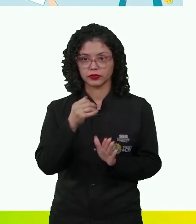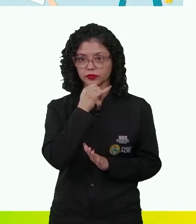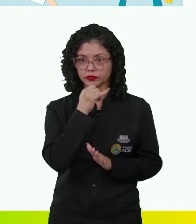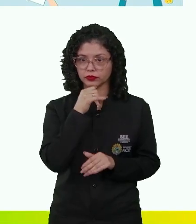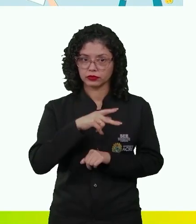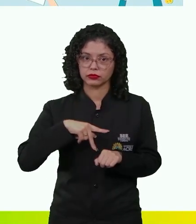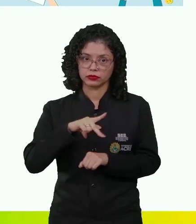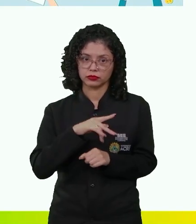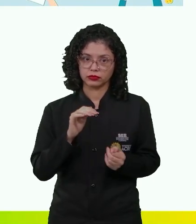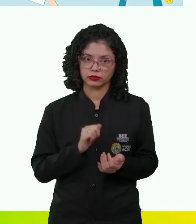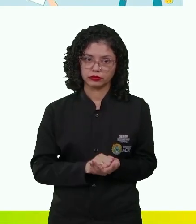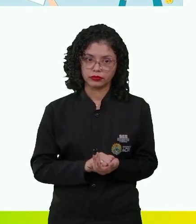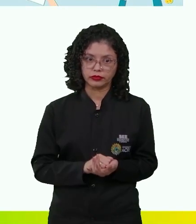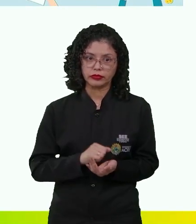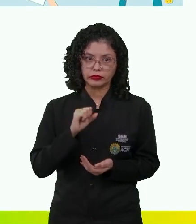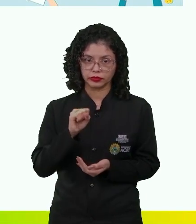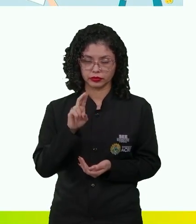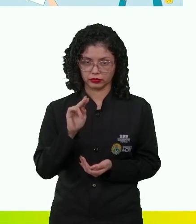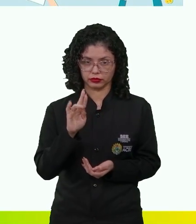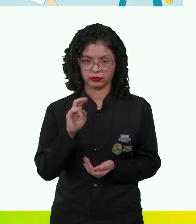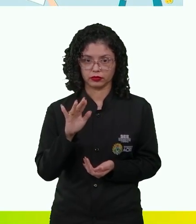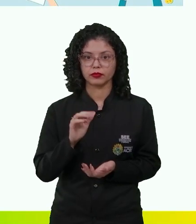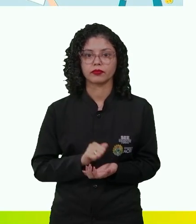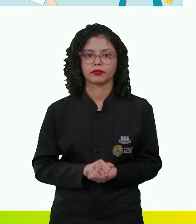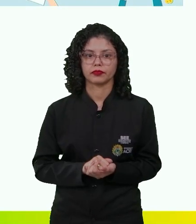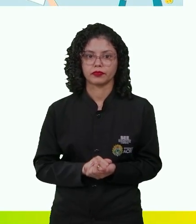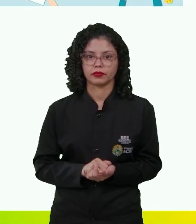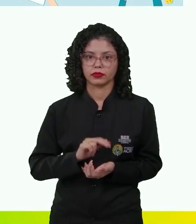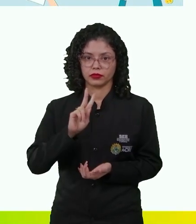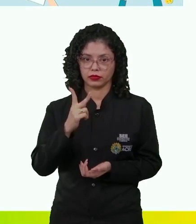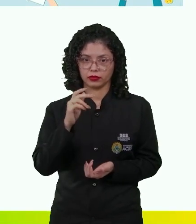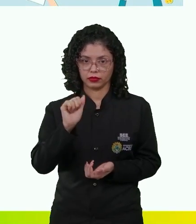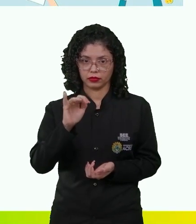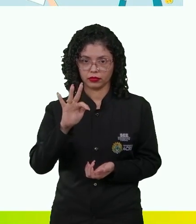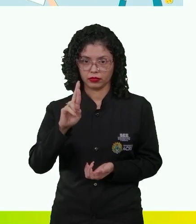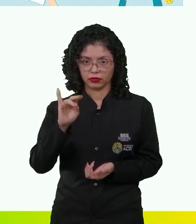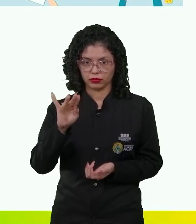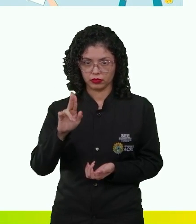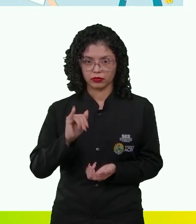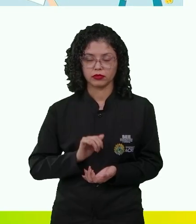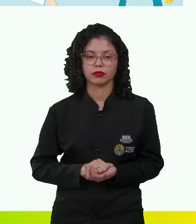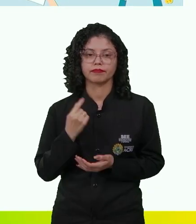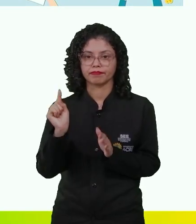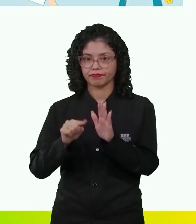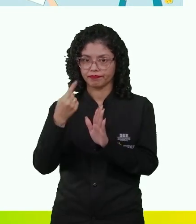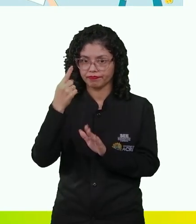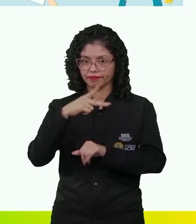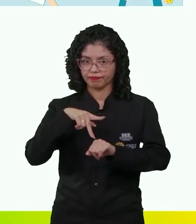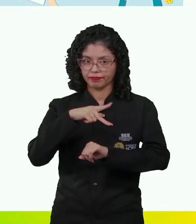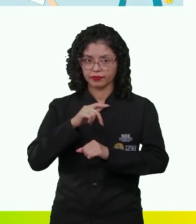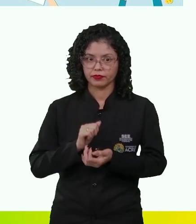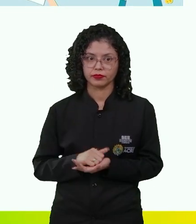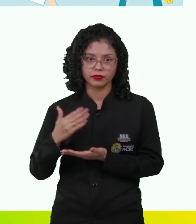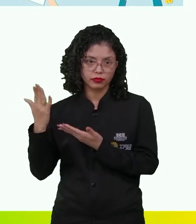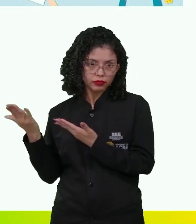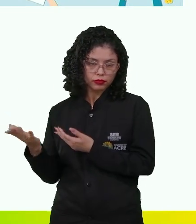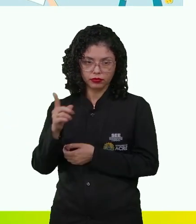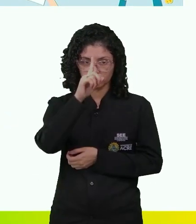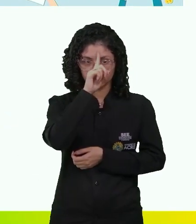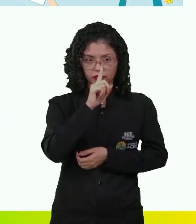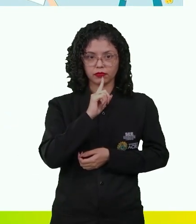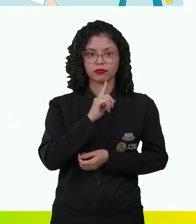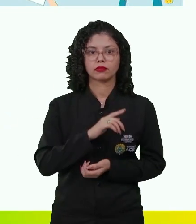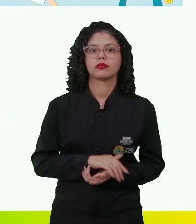de países subdesenvolvidos. O Haiti, por exemplo, é um deles. Olha só para essa